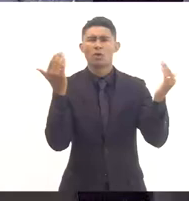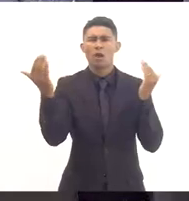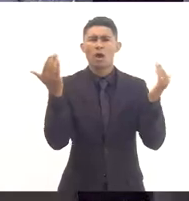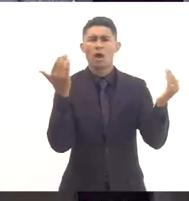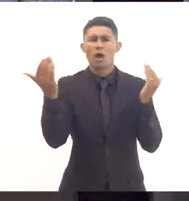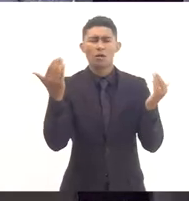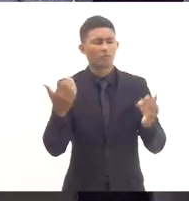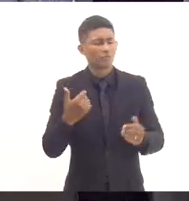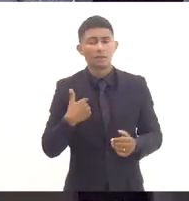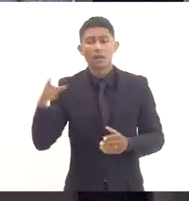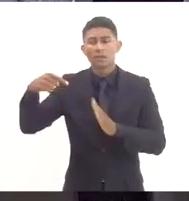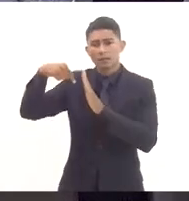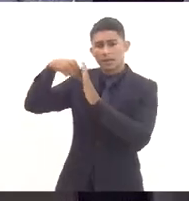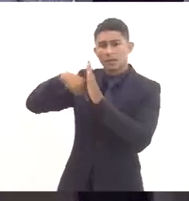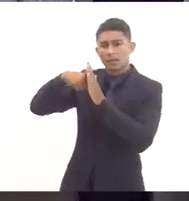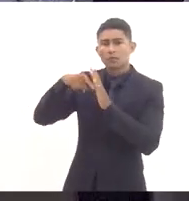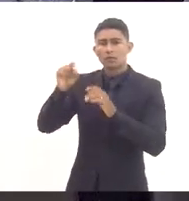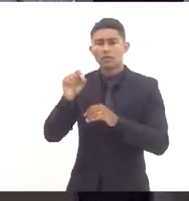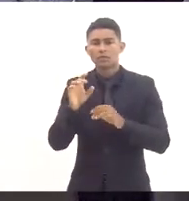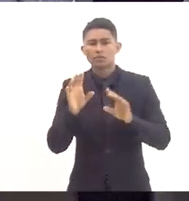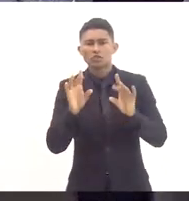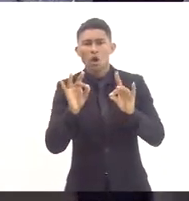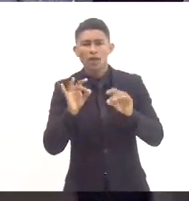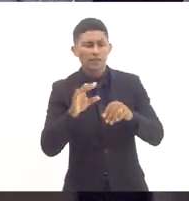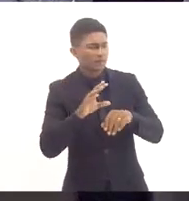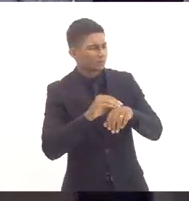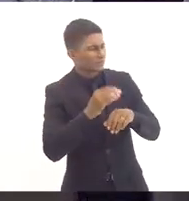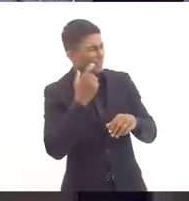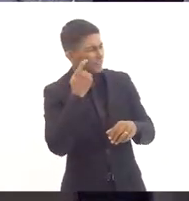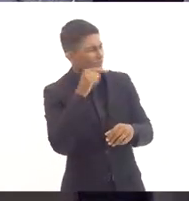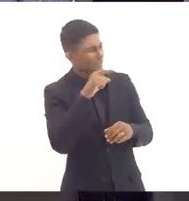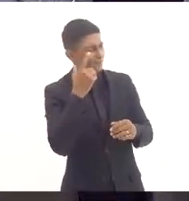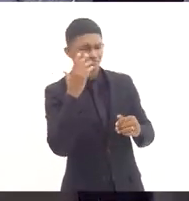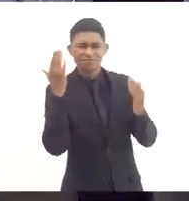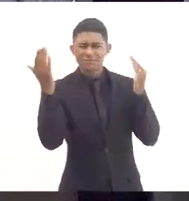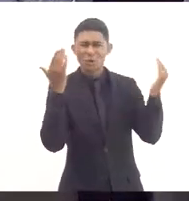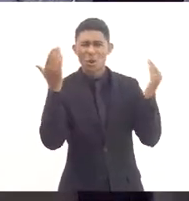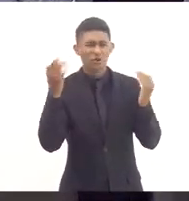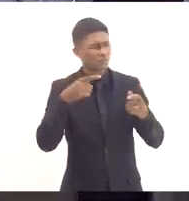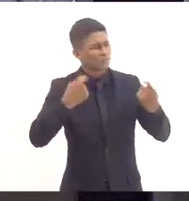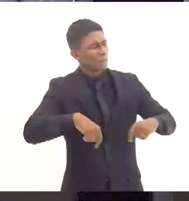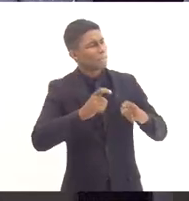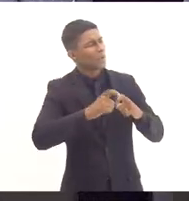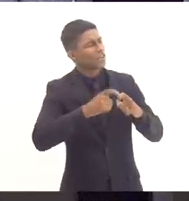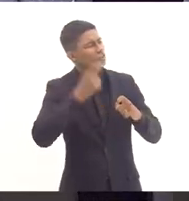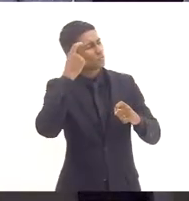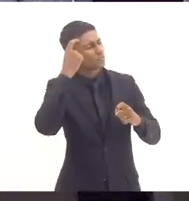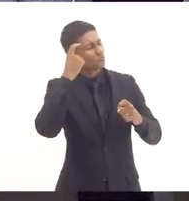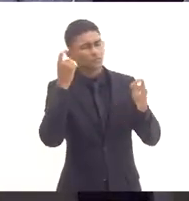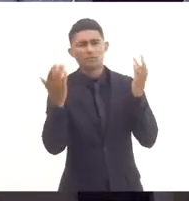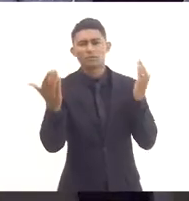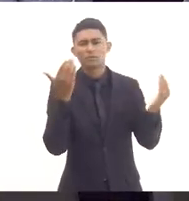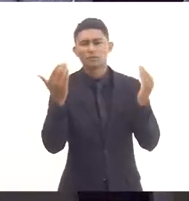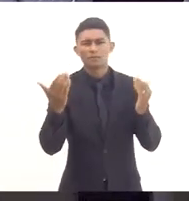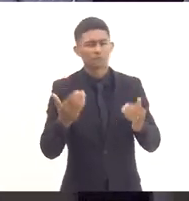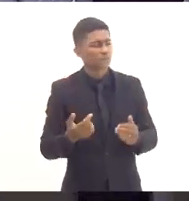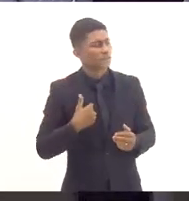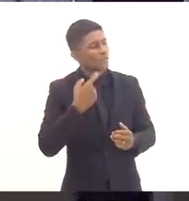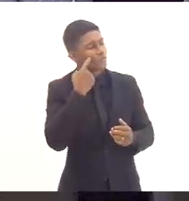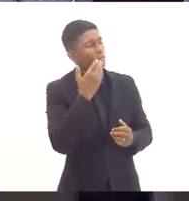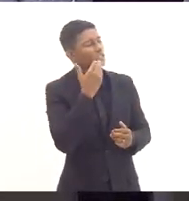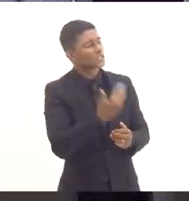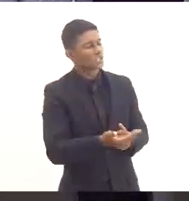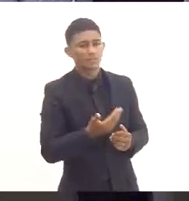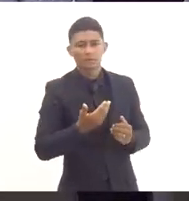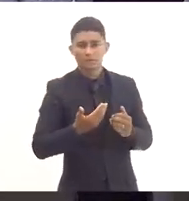exames de toque Ela disse que é psicológica meio por um neurologista e pediu uma dezena de exames hormonais